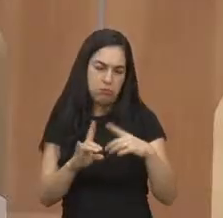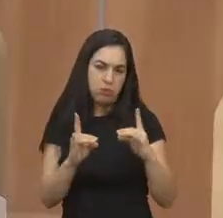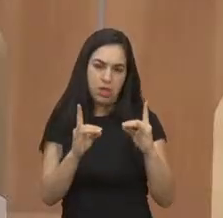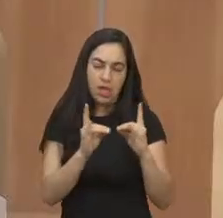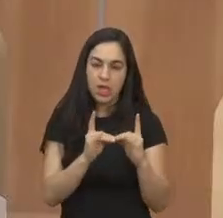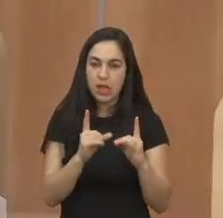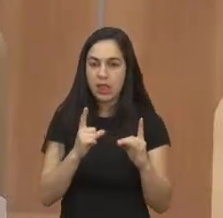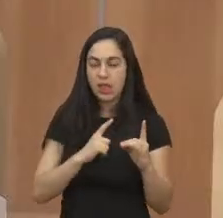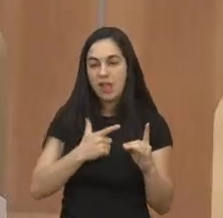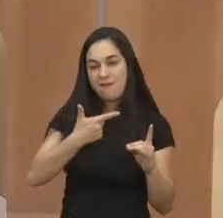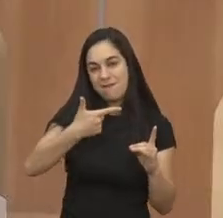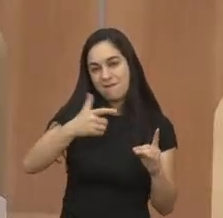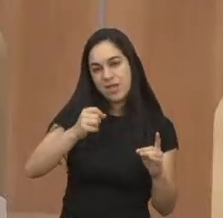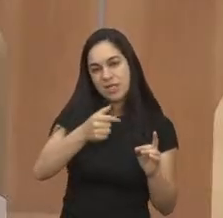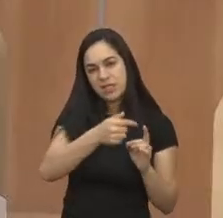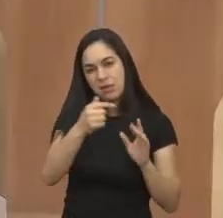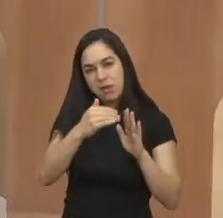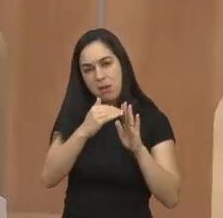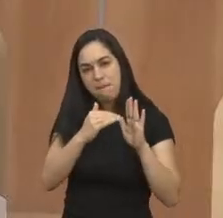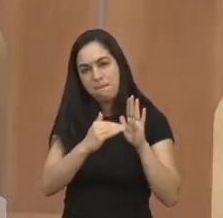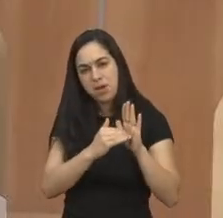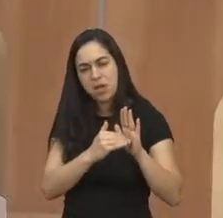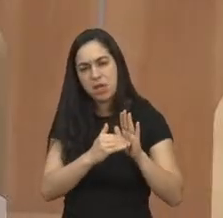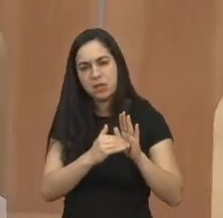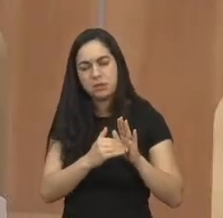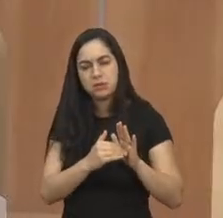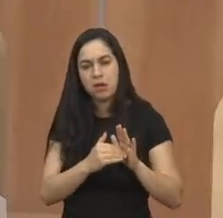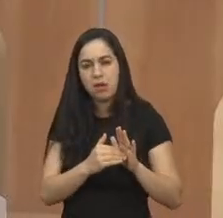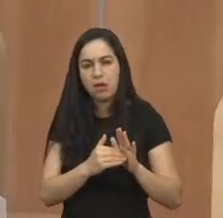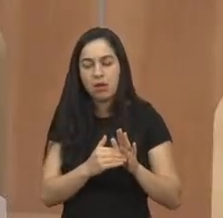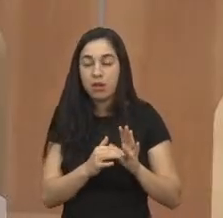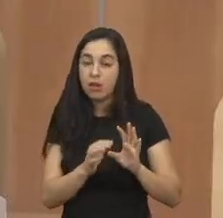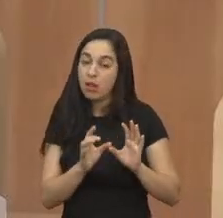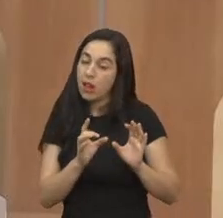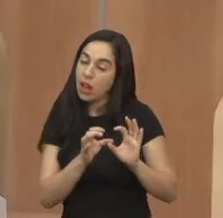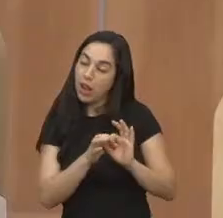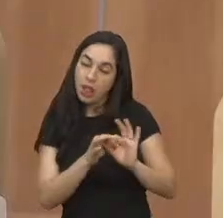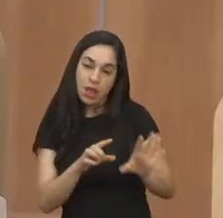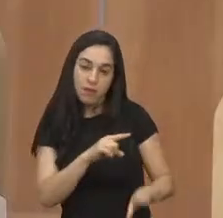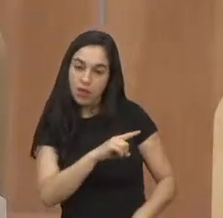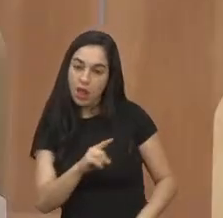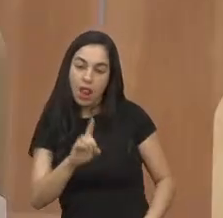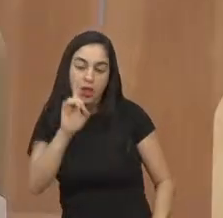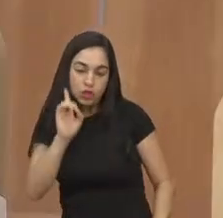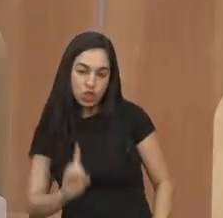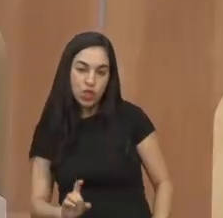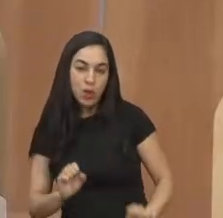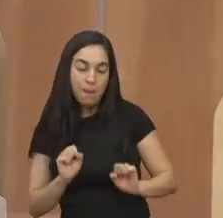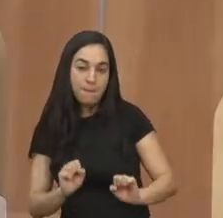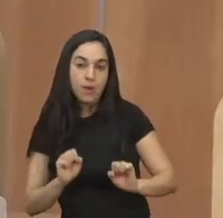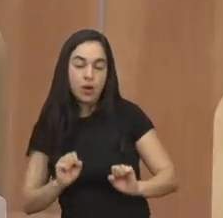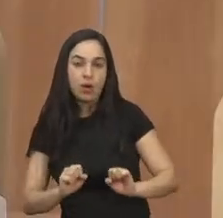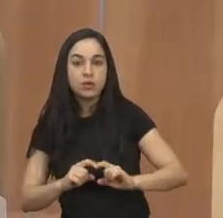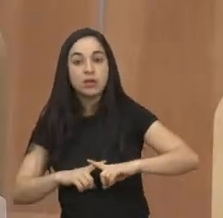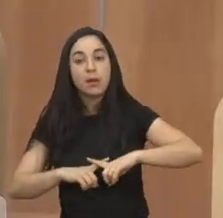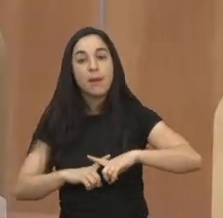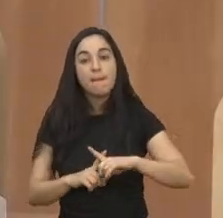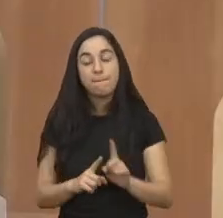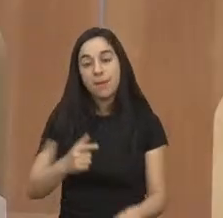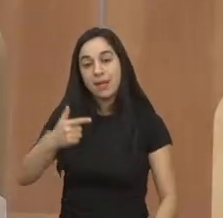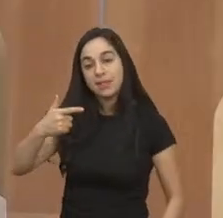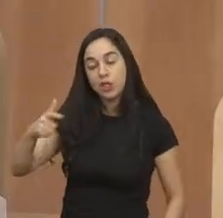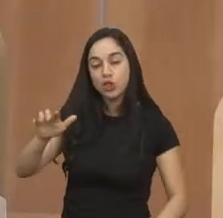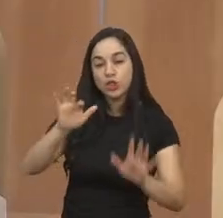tem menos de 20 semanas de gestação, direito dela. Mas não podemos tirar o direito das